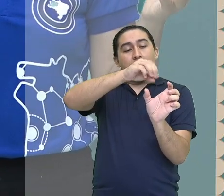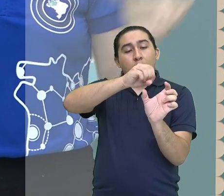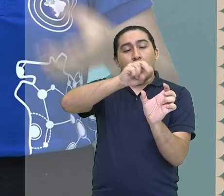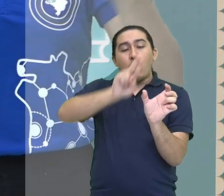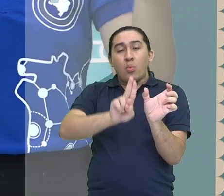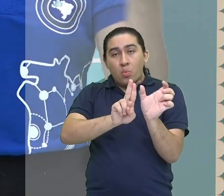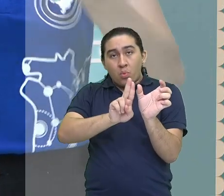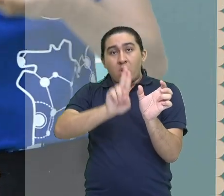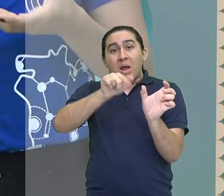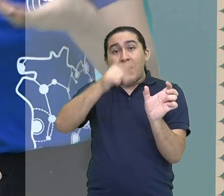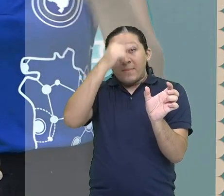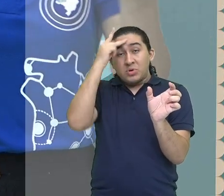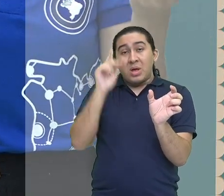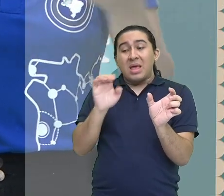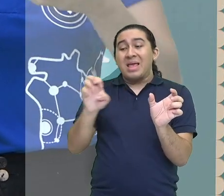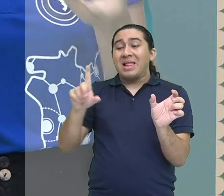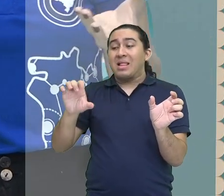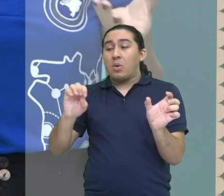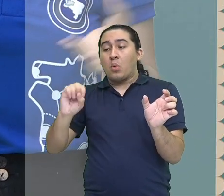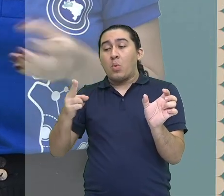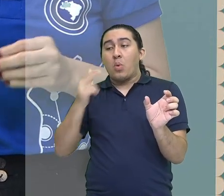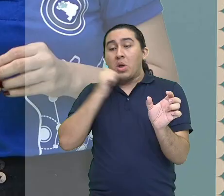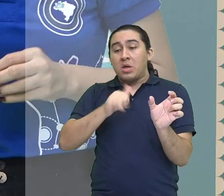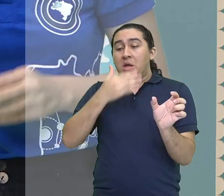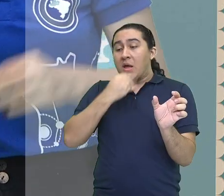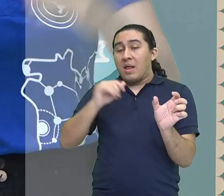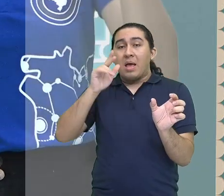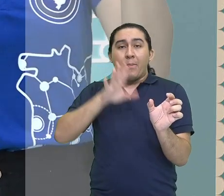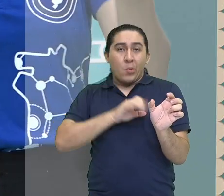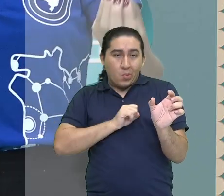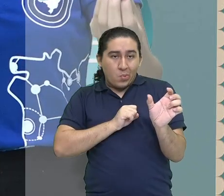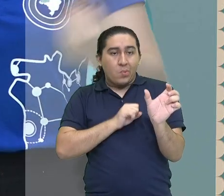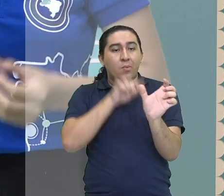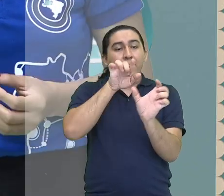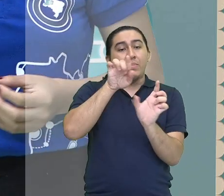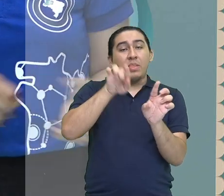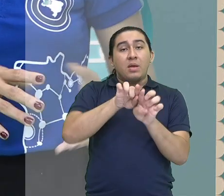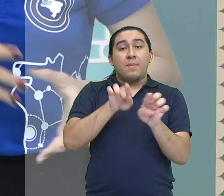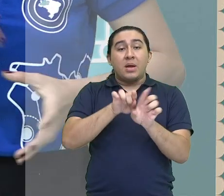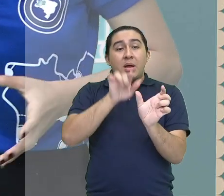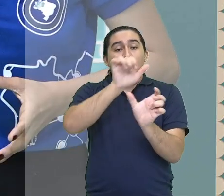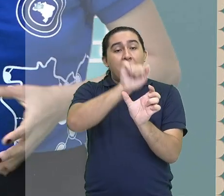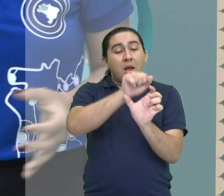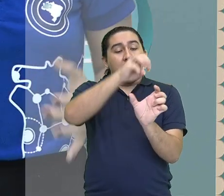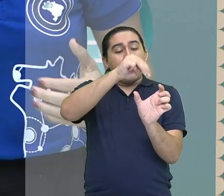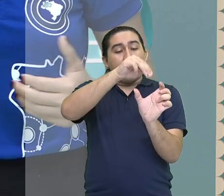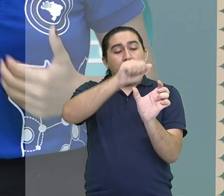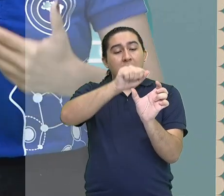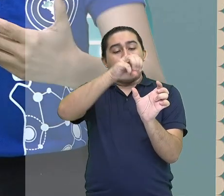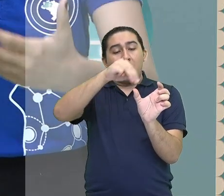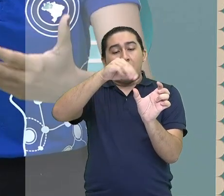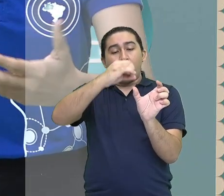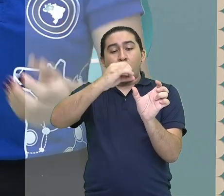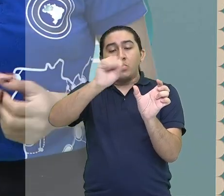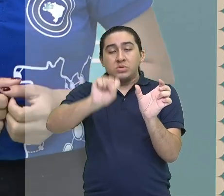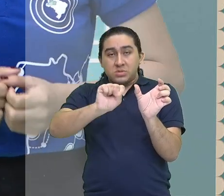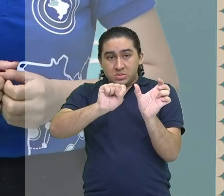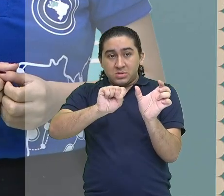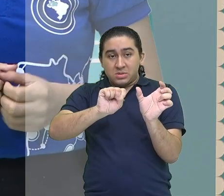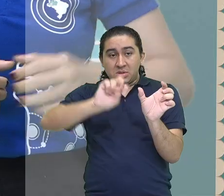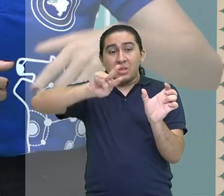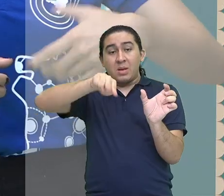a pessoa ele ou ela, ele, ela amou, não é? Depois nós temos amamos, nós